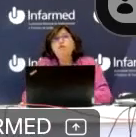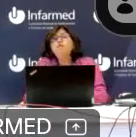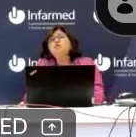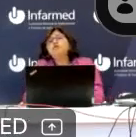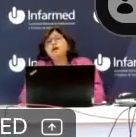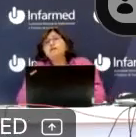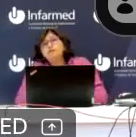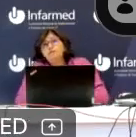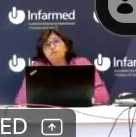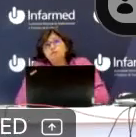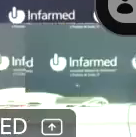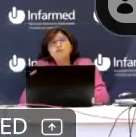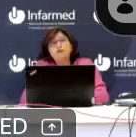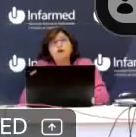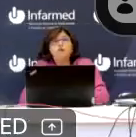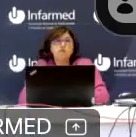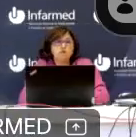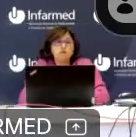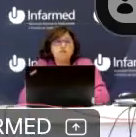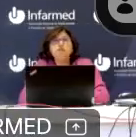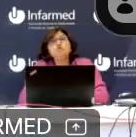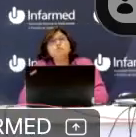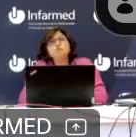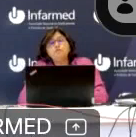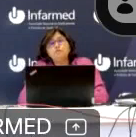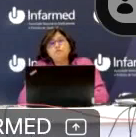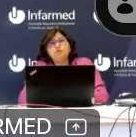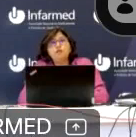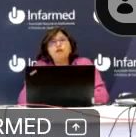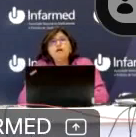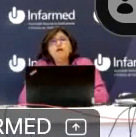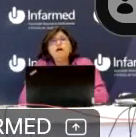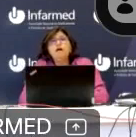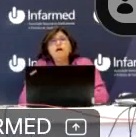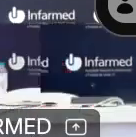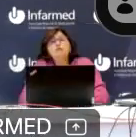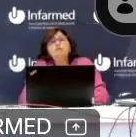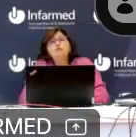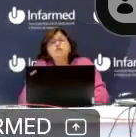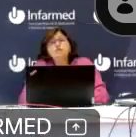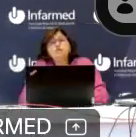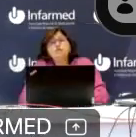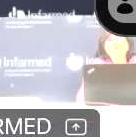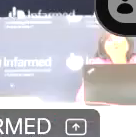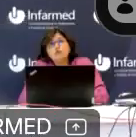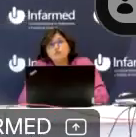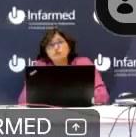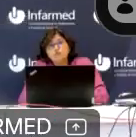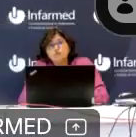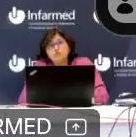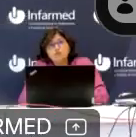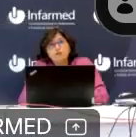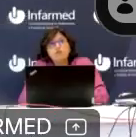De uma forma muito geral, porque há outros critérios, mas de uma forma muito geral, No caso